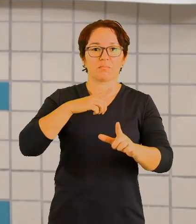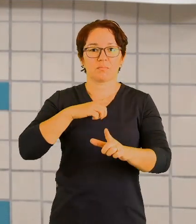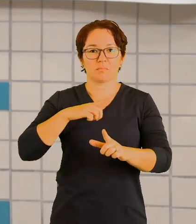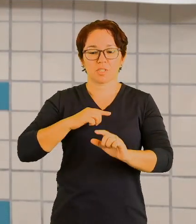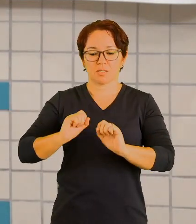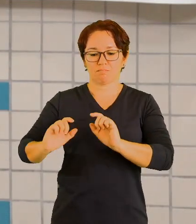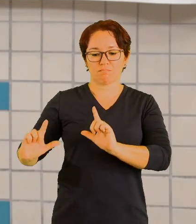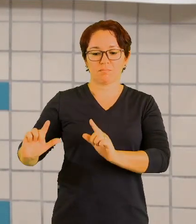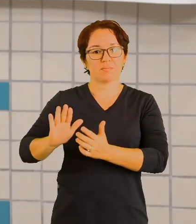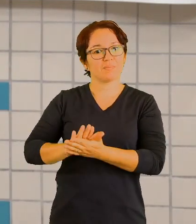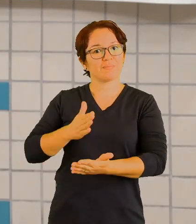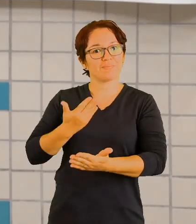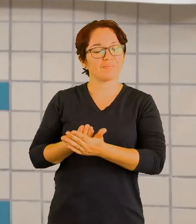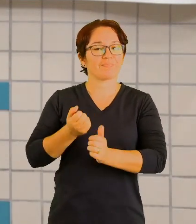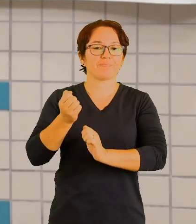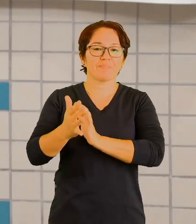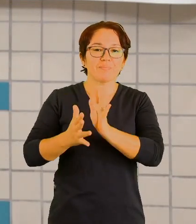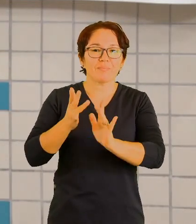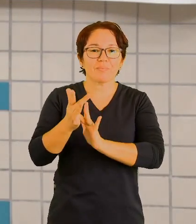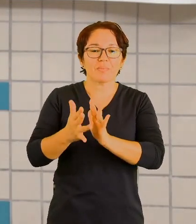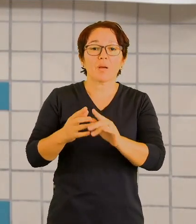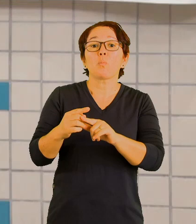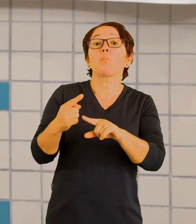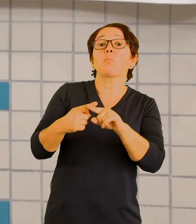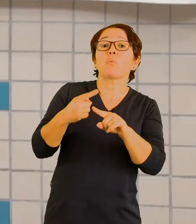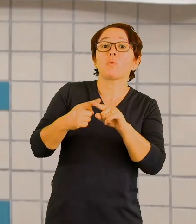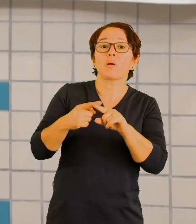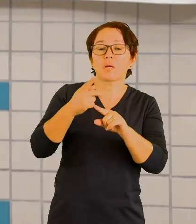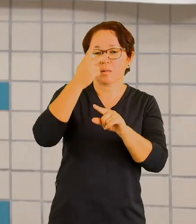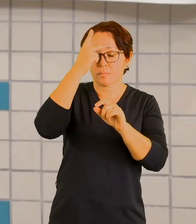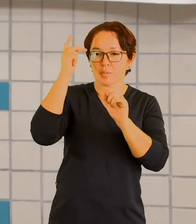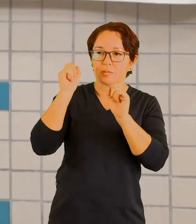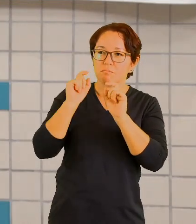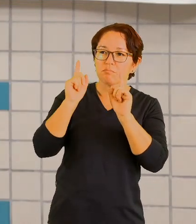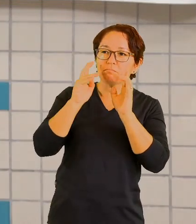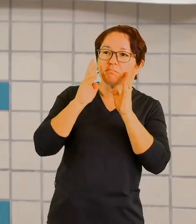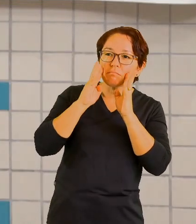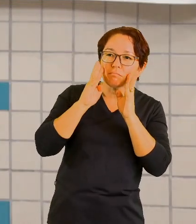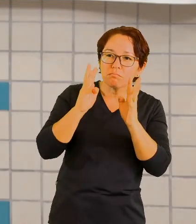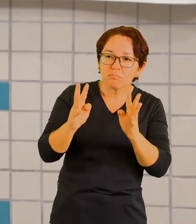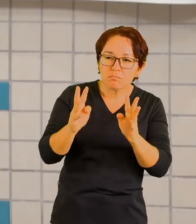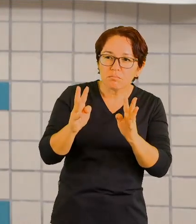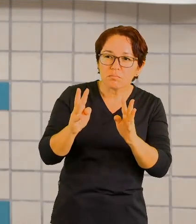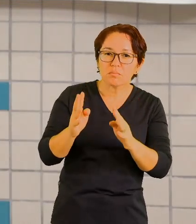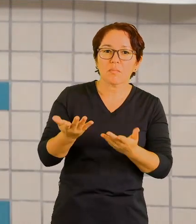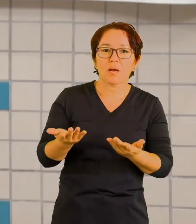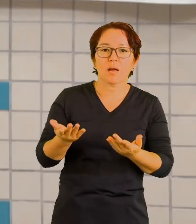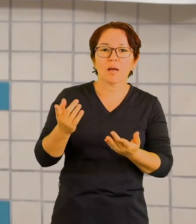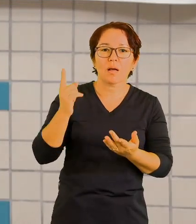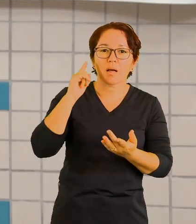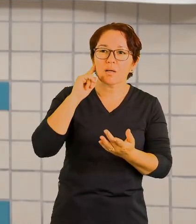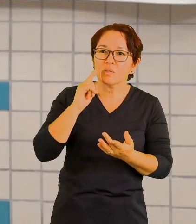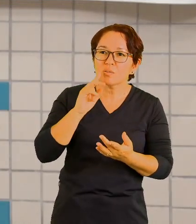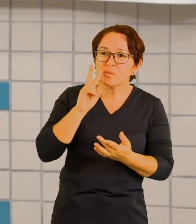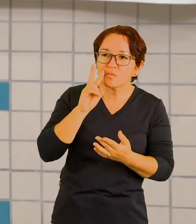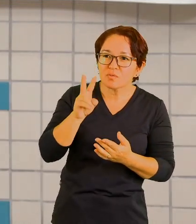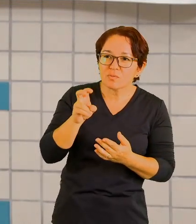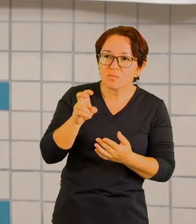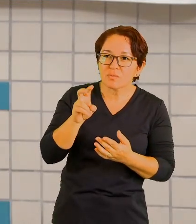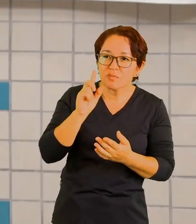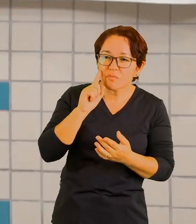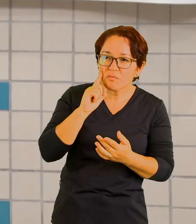Porque todas as aulas que são repassadas na mídia, elas precisam atingir a todas as pessoas, aquelas que